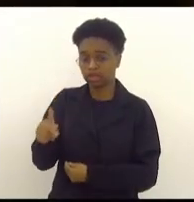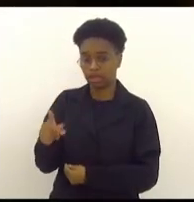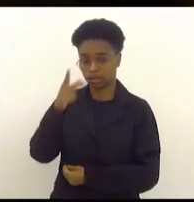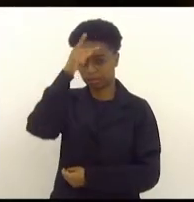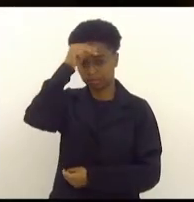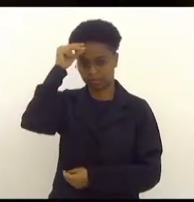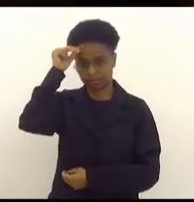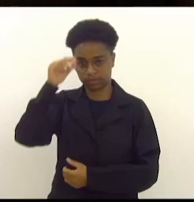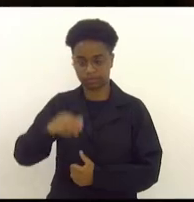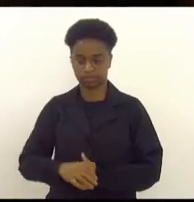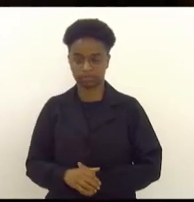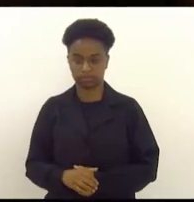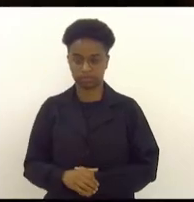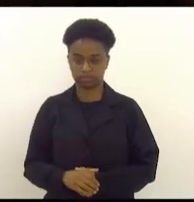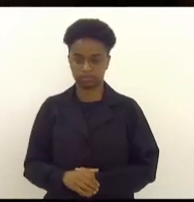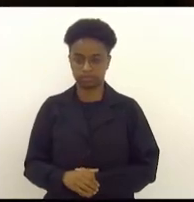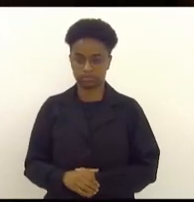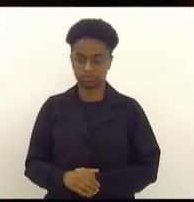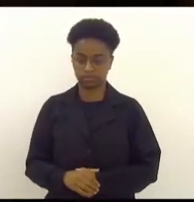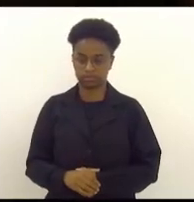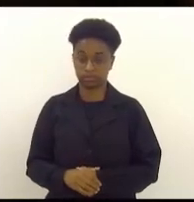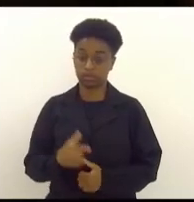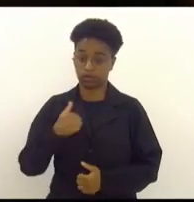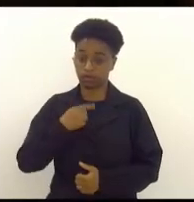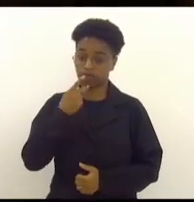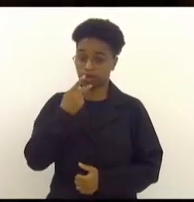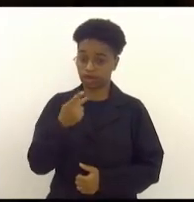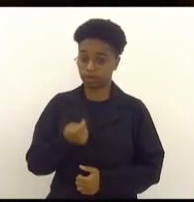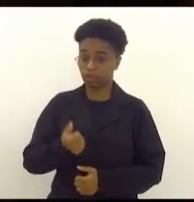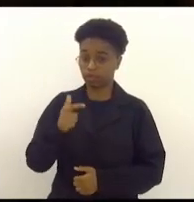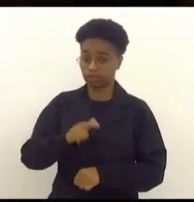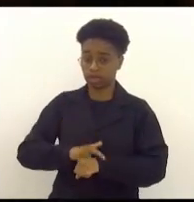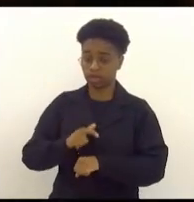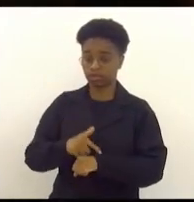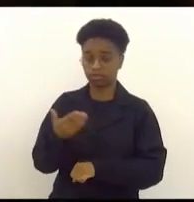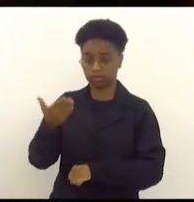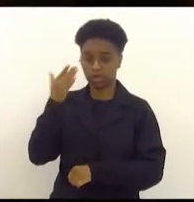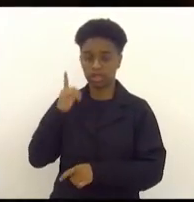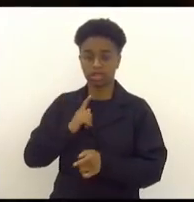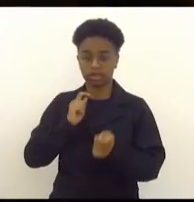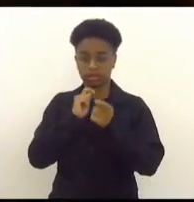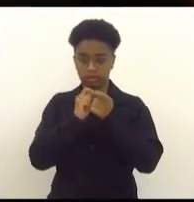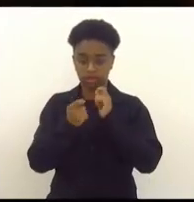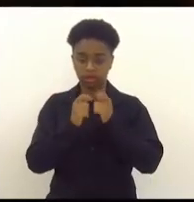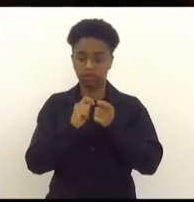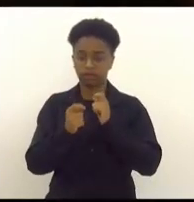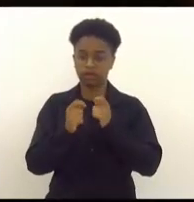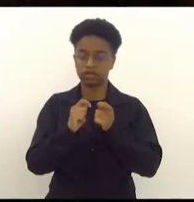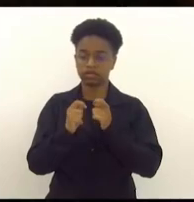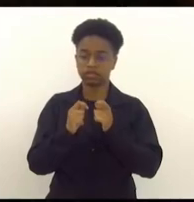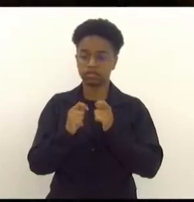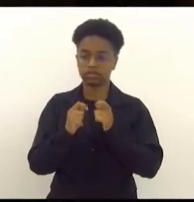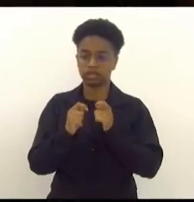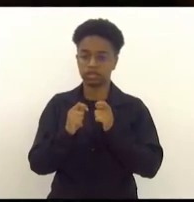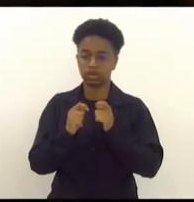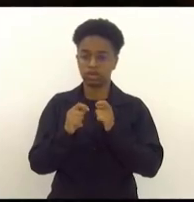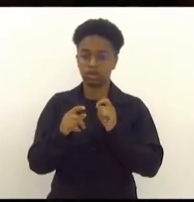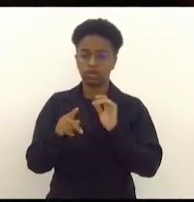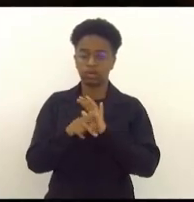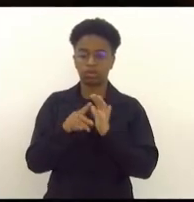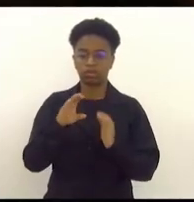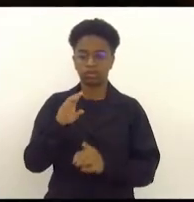prefeito eu falei isso recentemente numa entrevista no canal do jornalista tchau